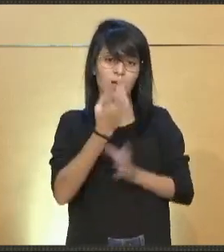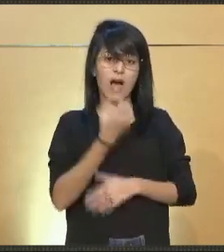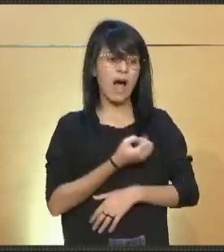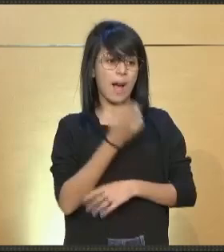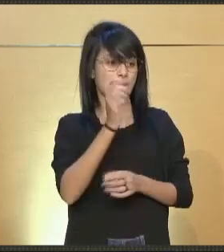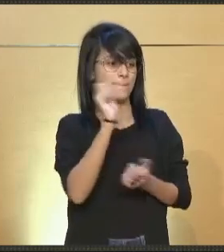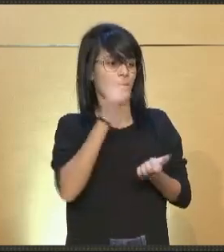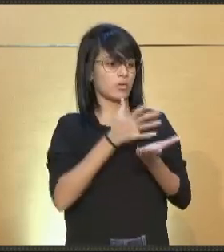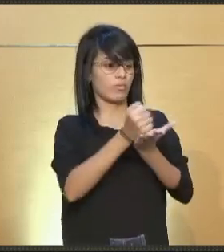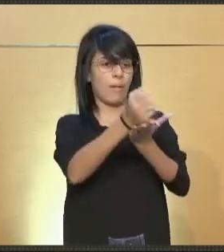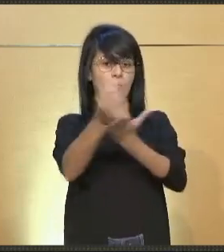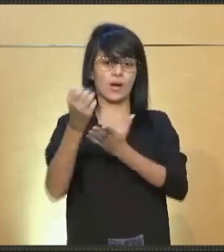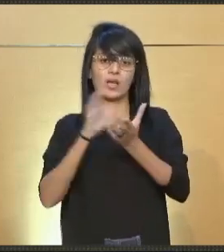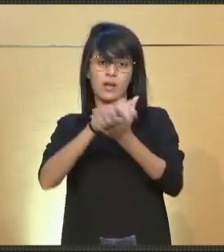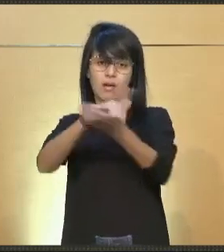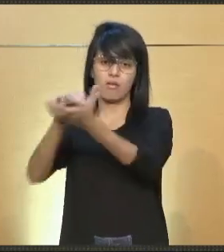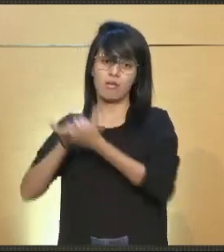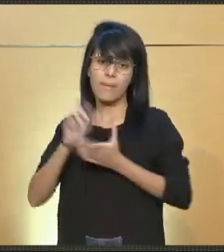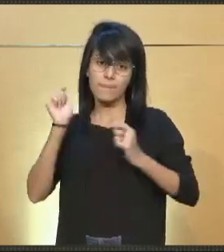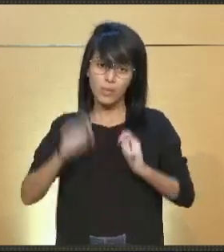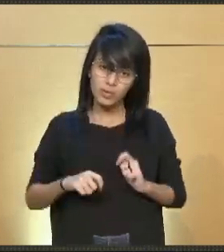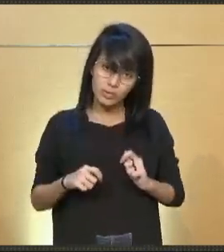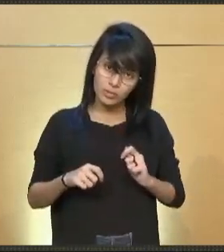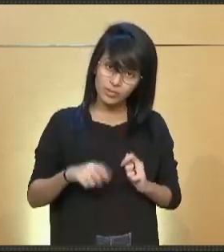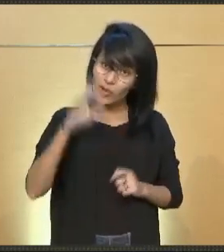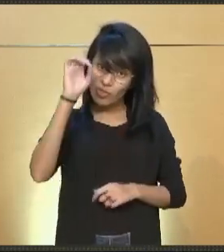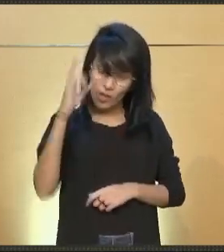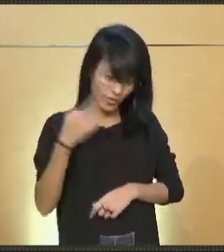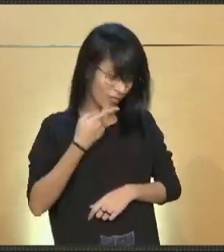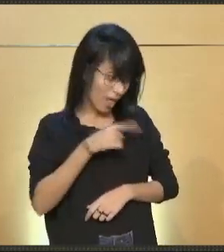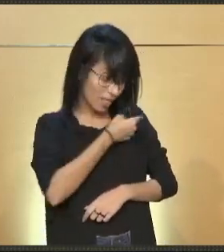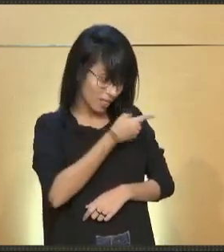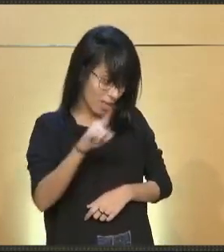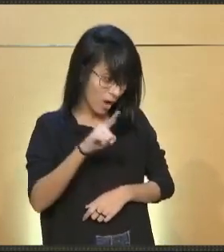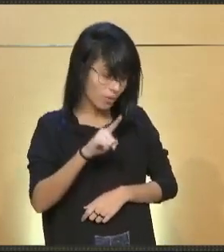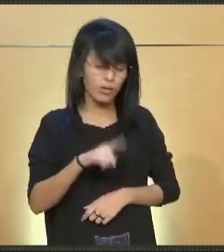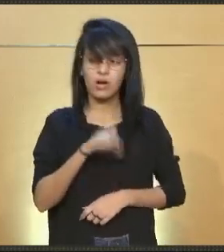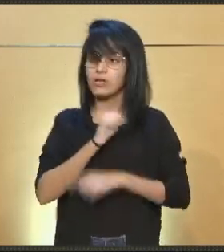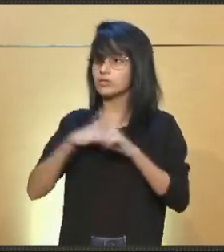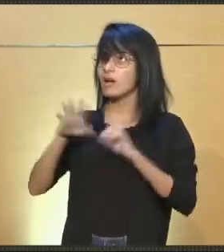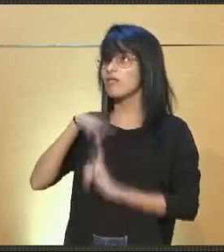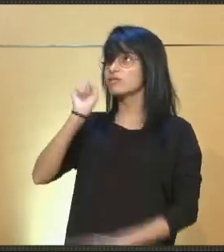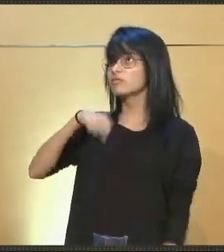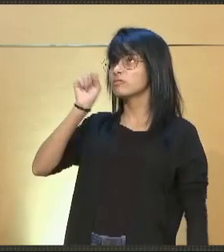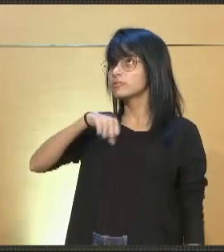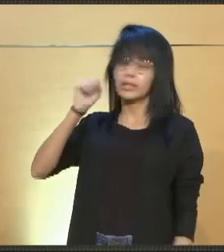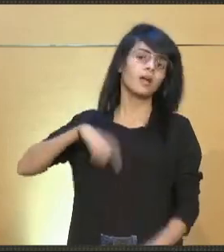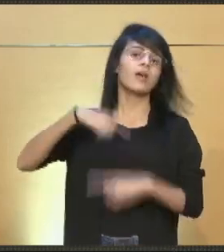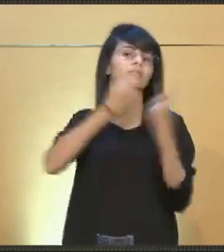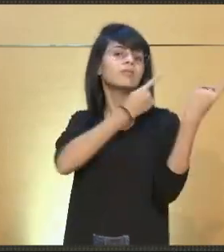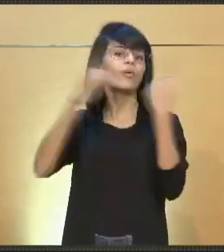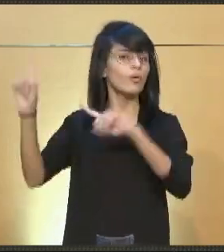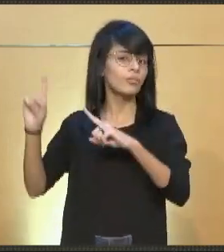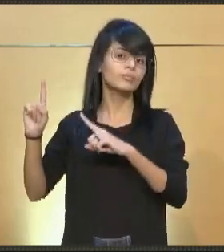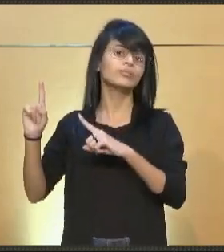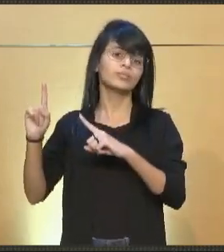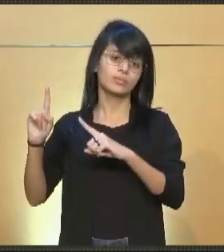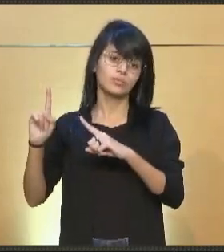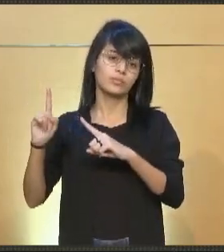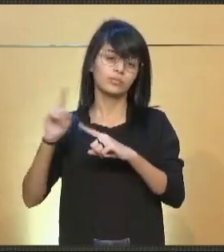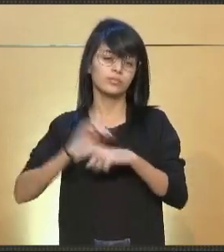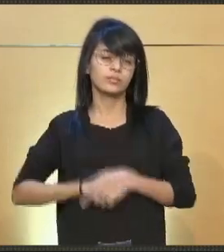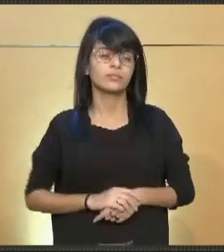não, a sociedade diz sim e faz tudo que é contrário a Deus e à vontade de Deus, porque ele expressa a sua vontade pela revelação divina